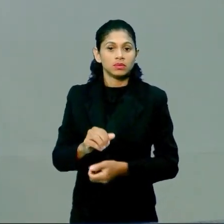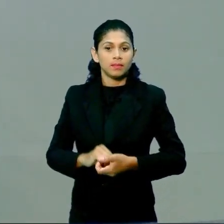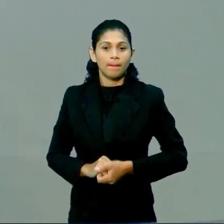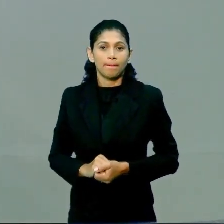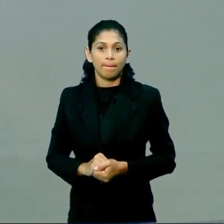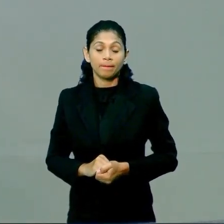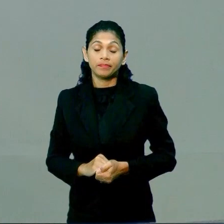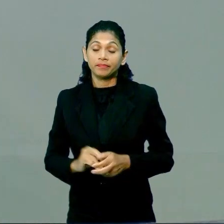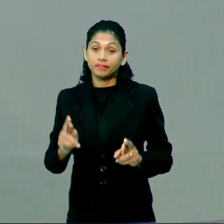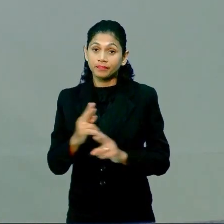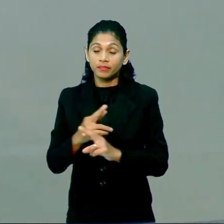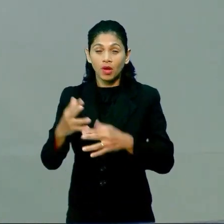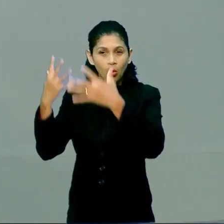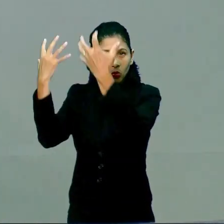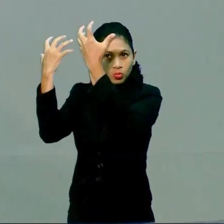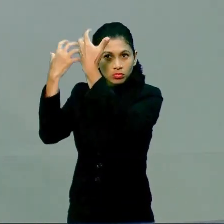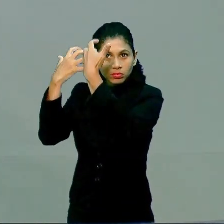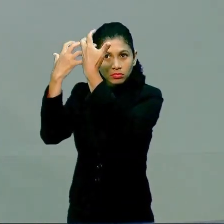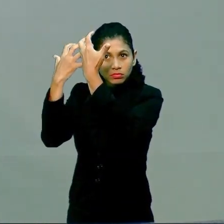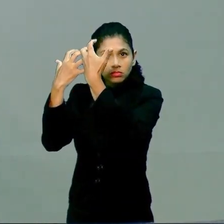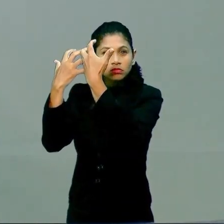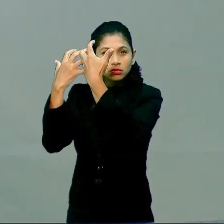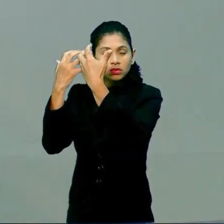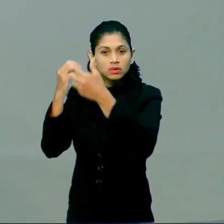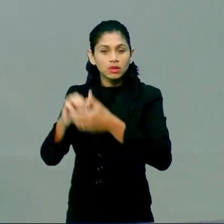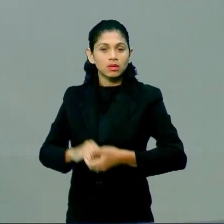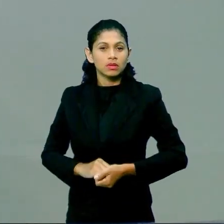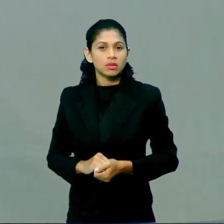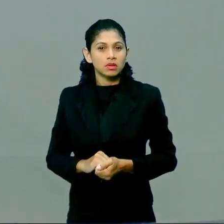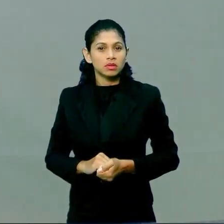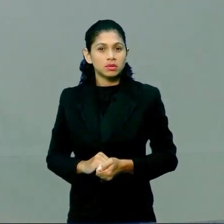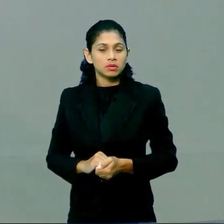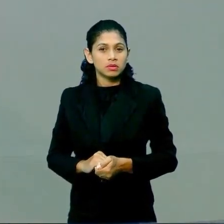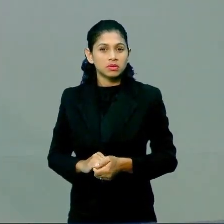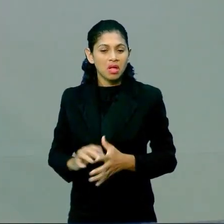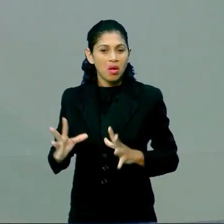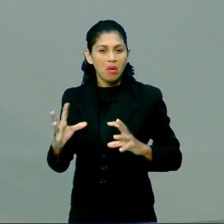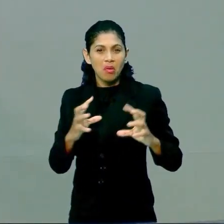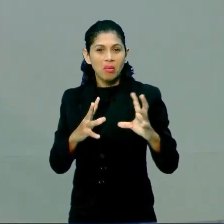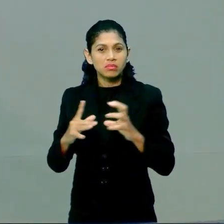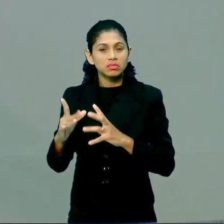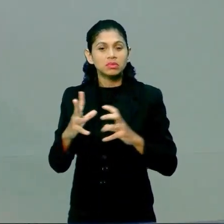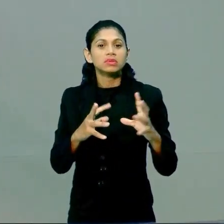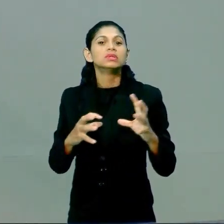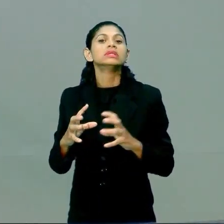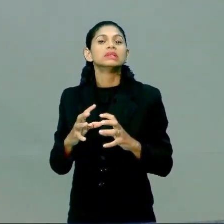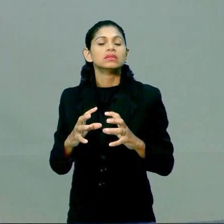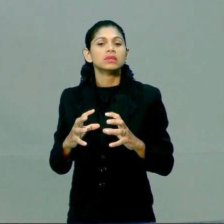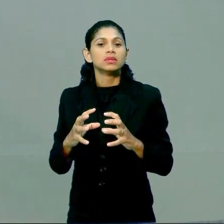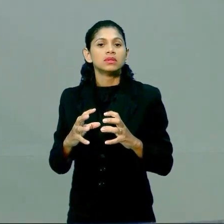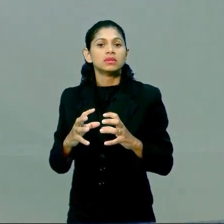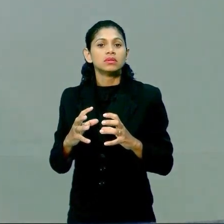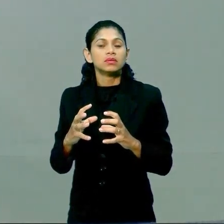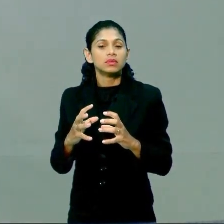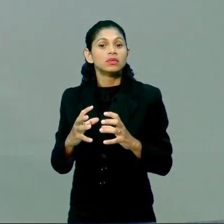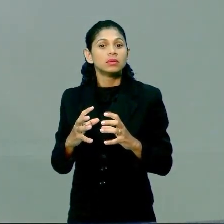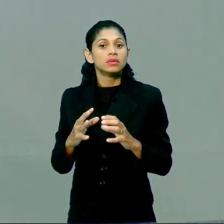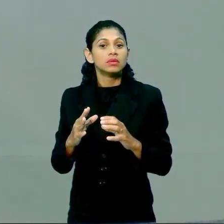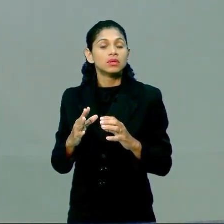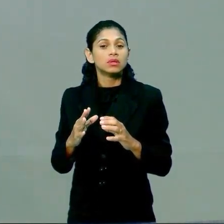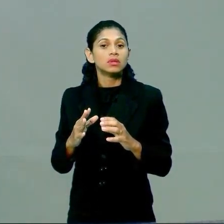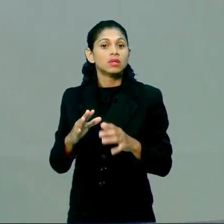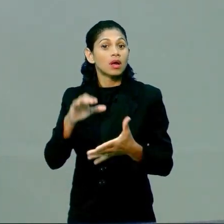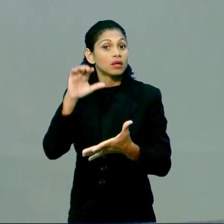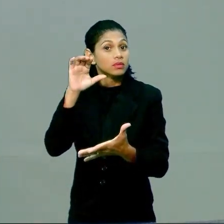porque a gente tá falando aqui de briga entre casais maltrato contra criança se a criança assiste os pais brigando